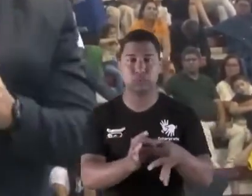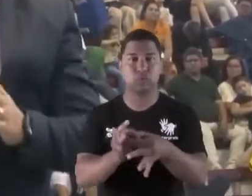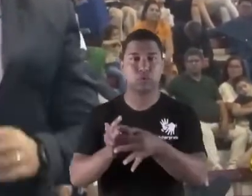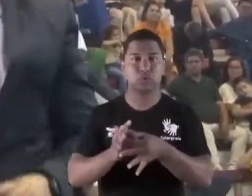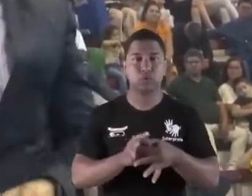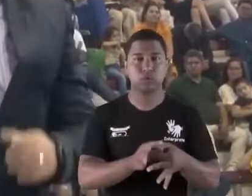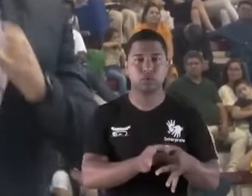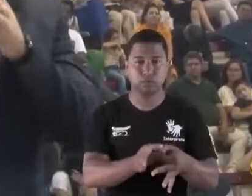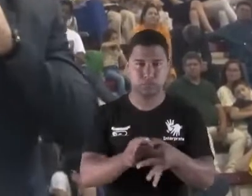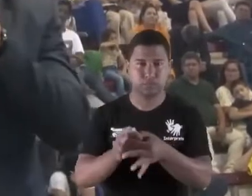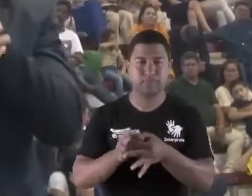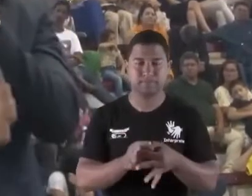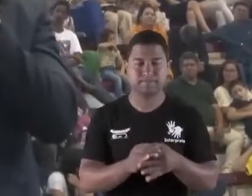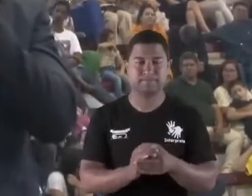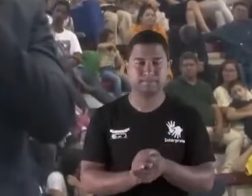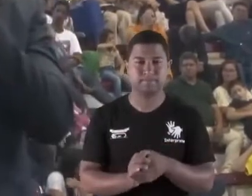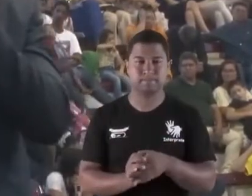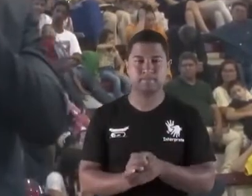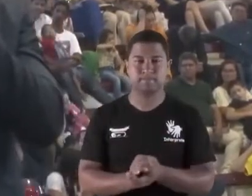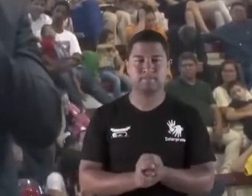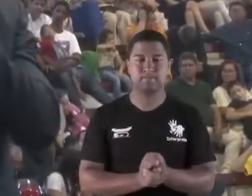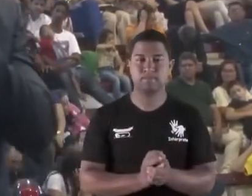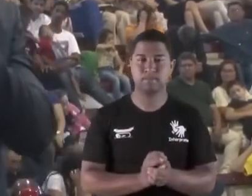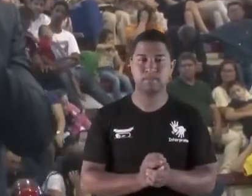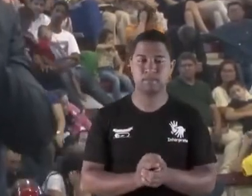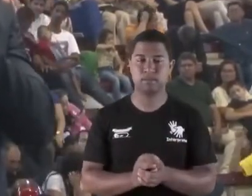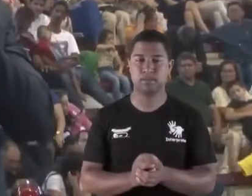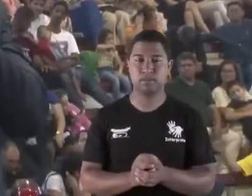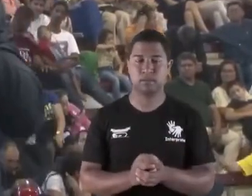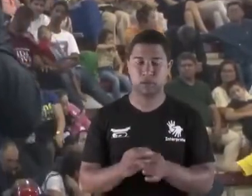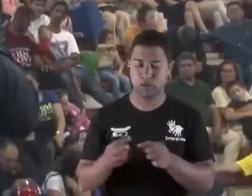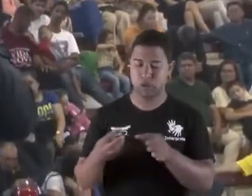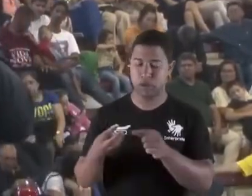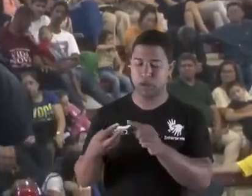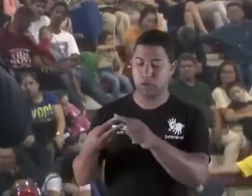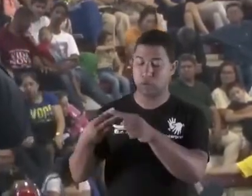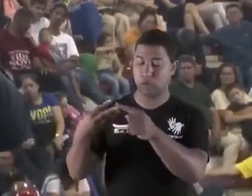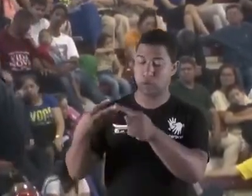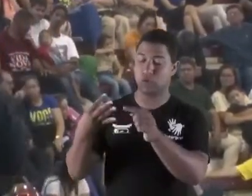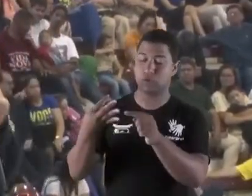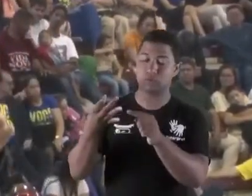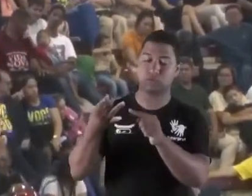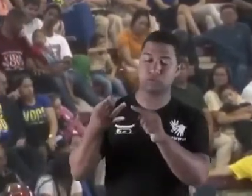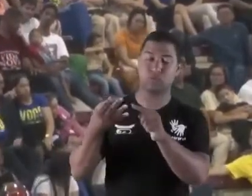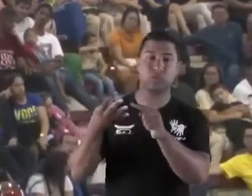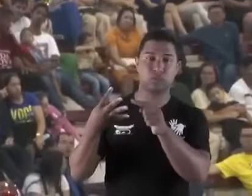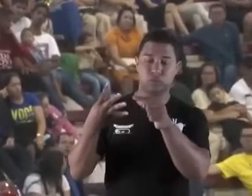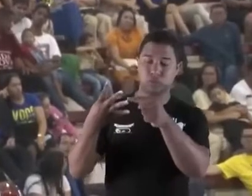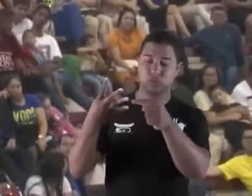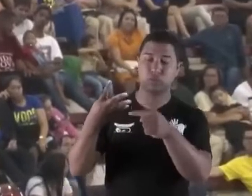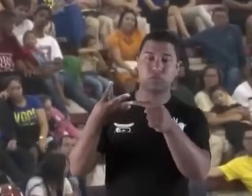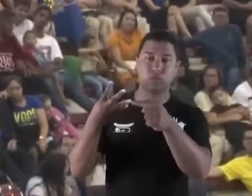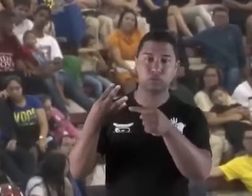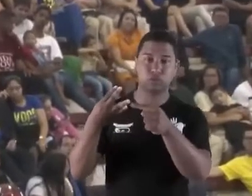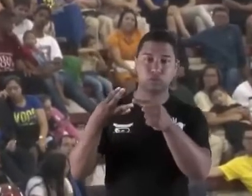união. E com as outras duas, vai doer só um pouquinho assim.